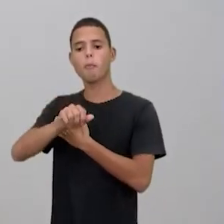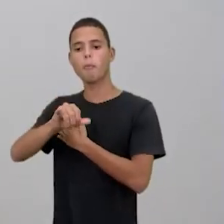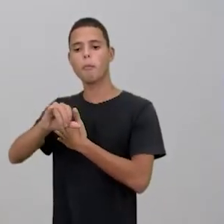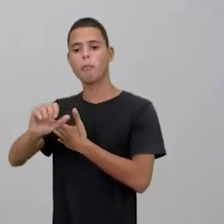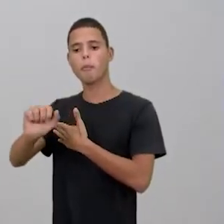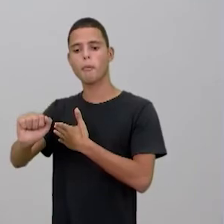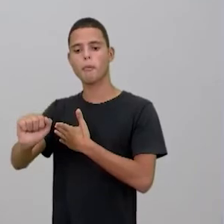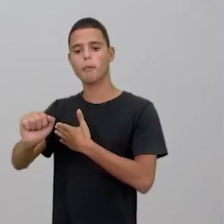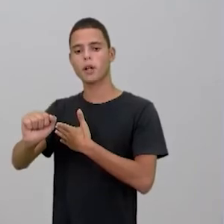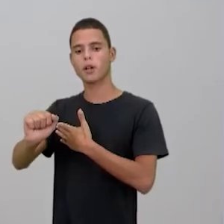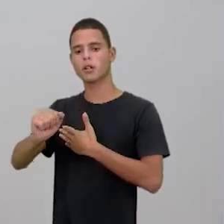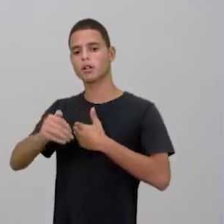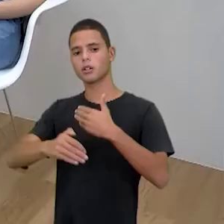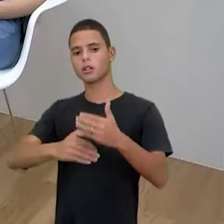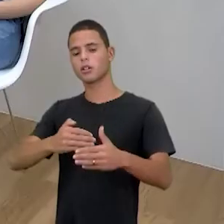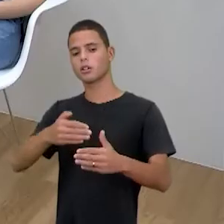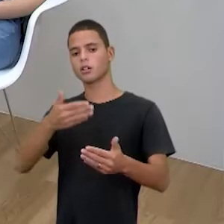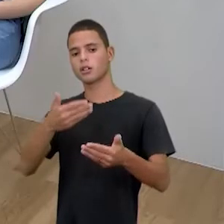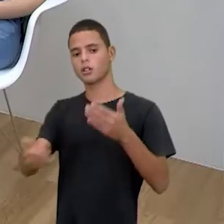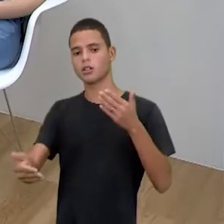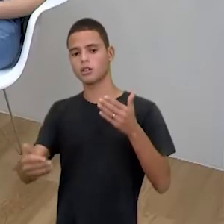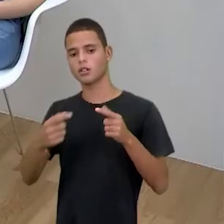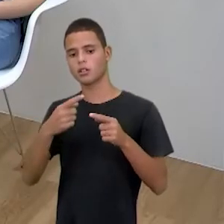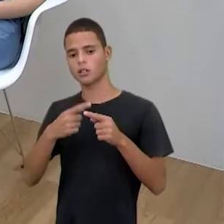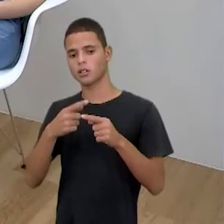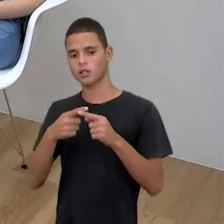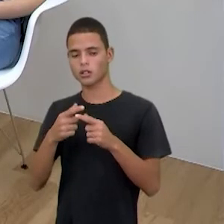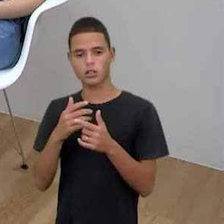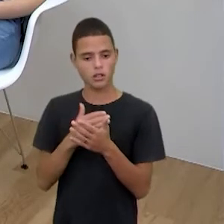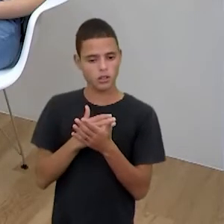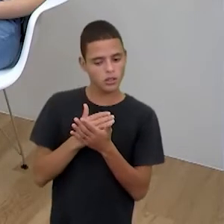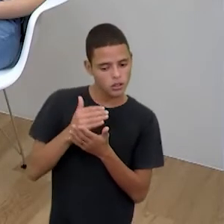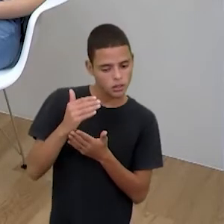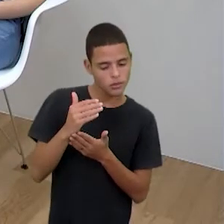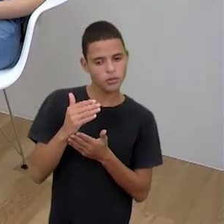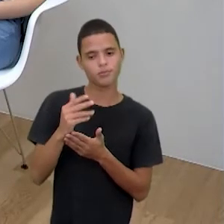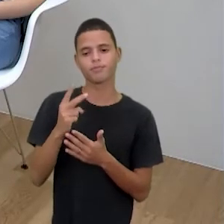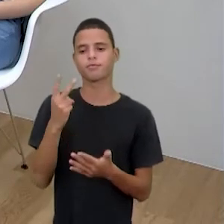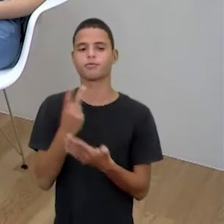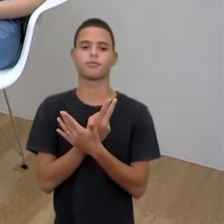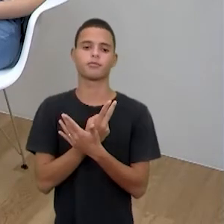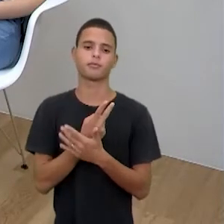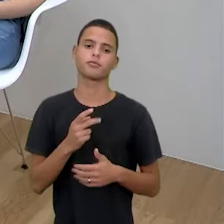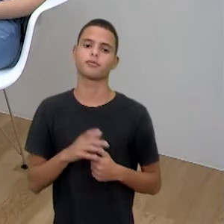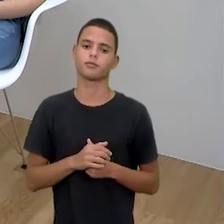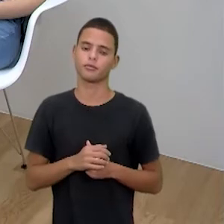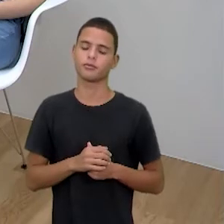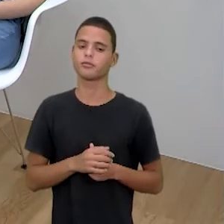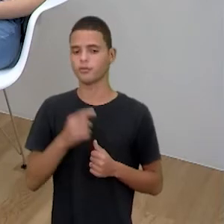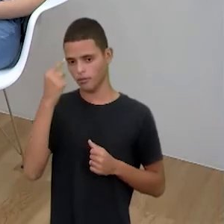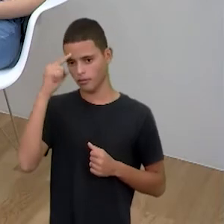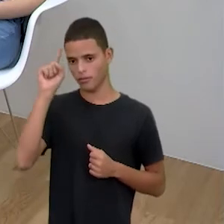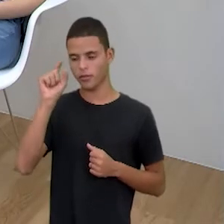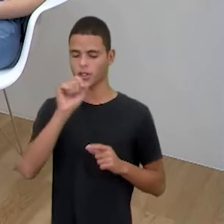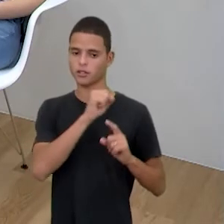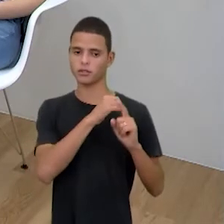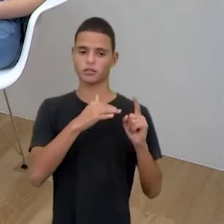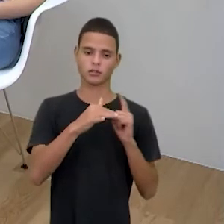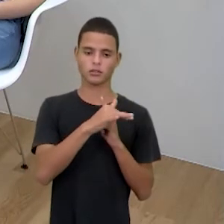Isso apenas para os estratos da elite. A gente não pode esquecer isso,